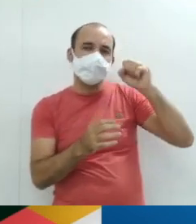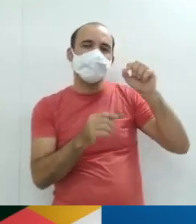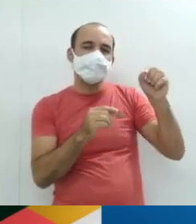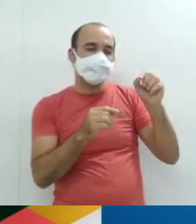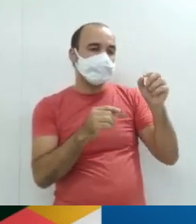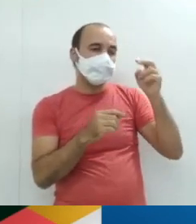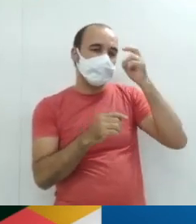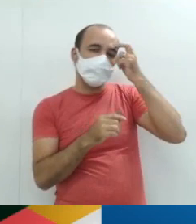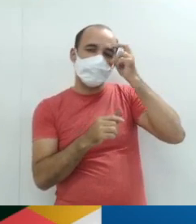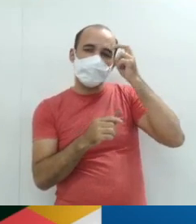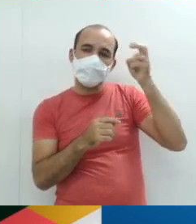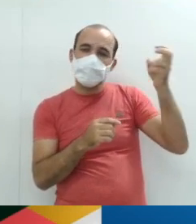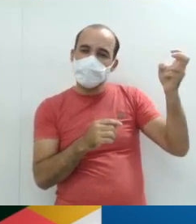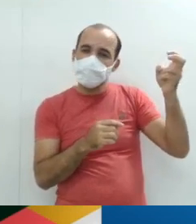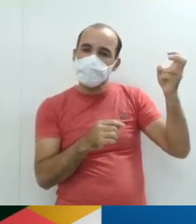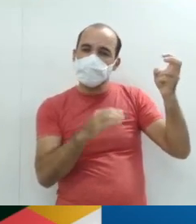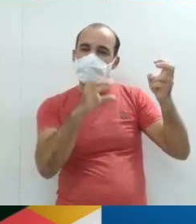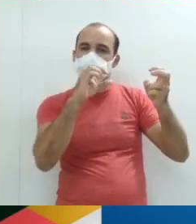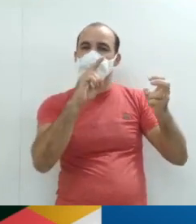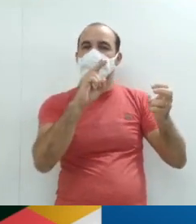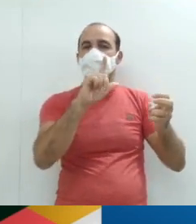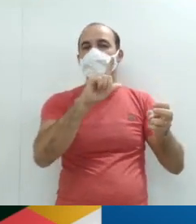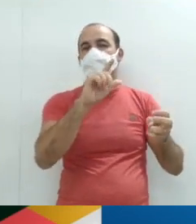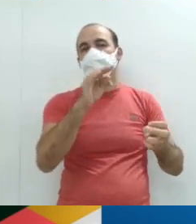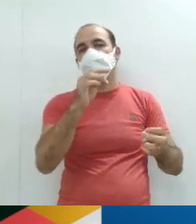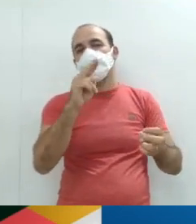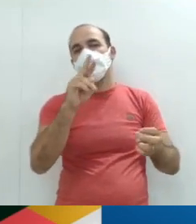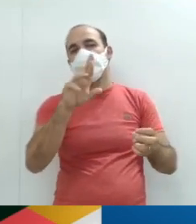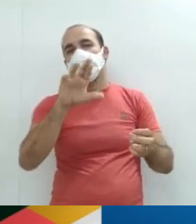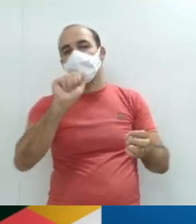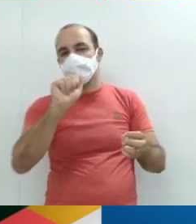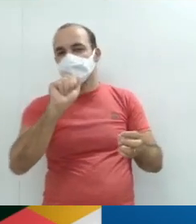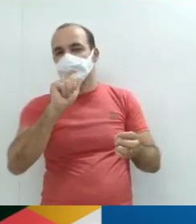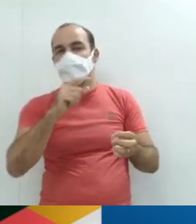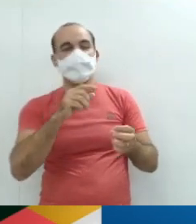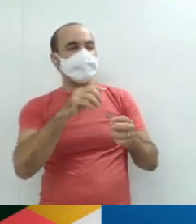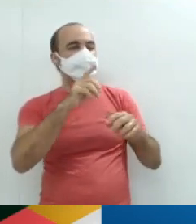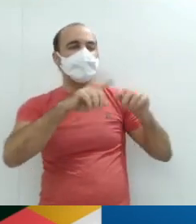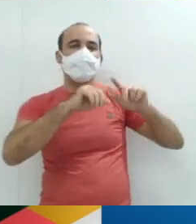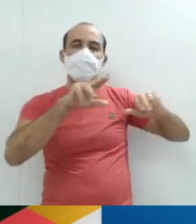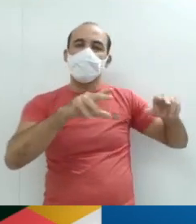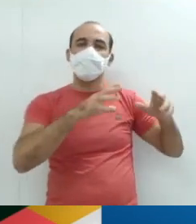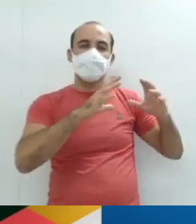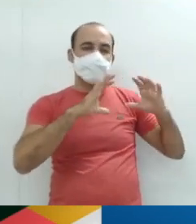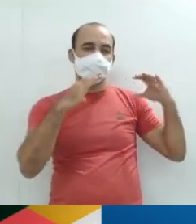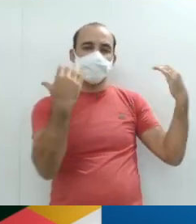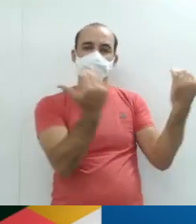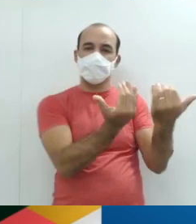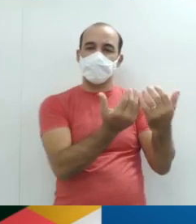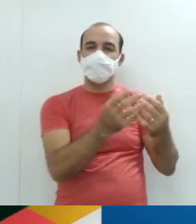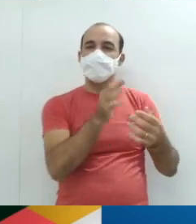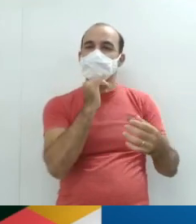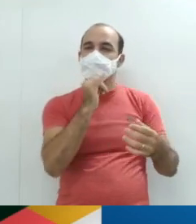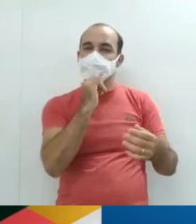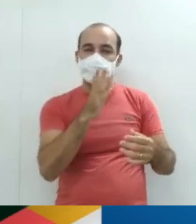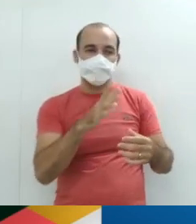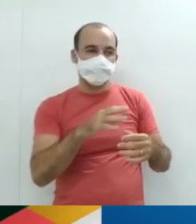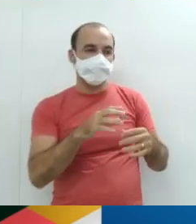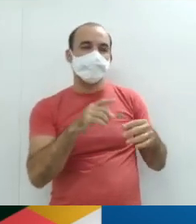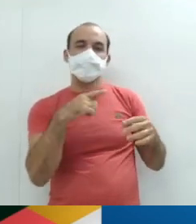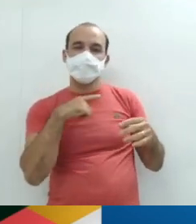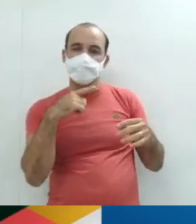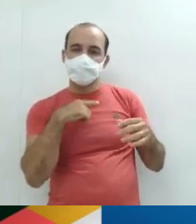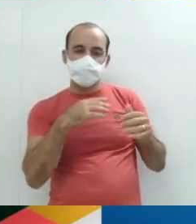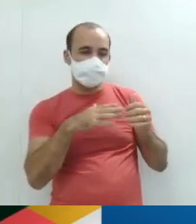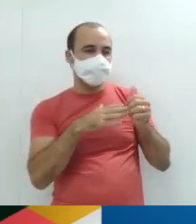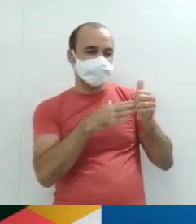dias, é que tem uma das coisas que eu sigo, ele fala sobre o meu país, Pernambuco. Você já estudou